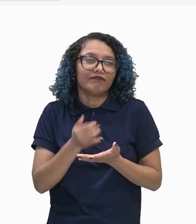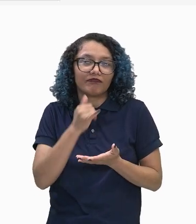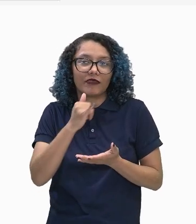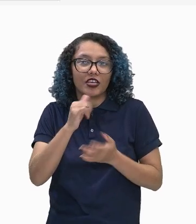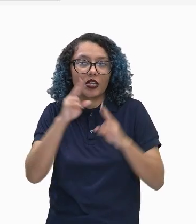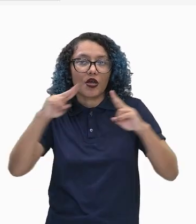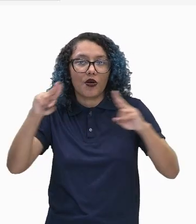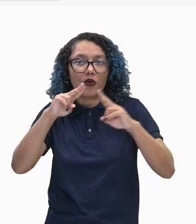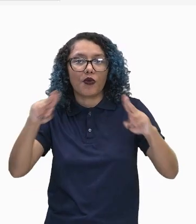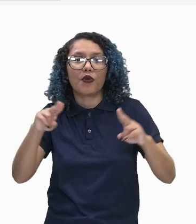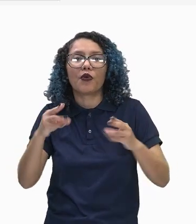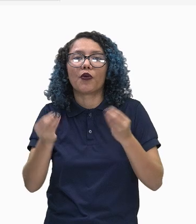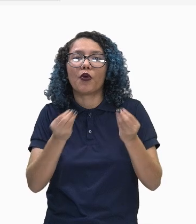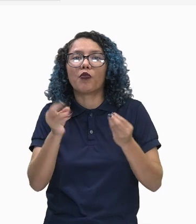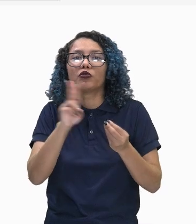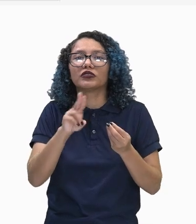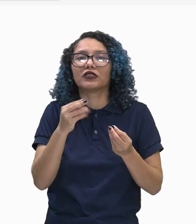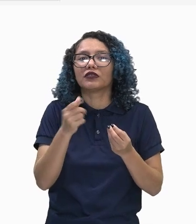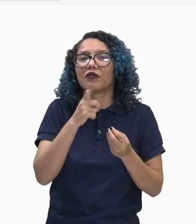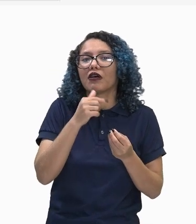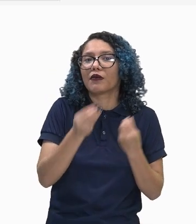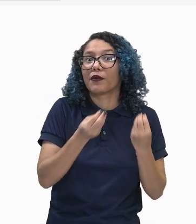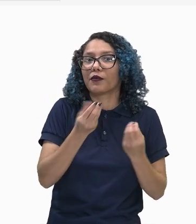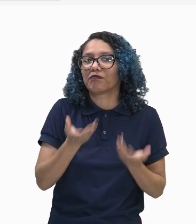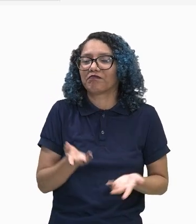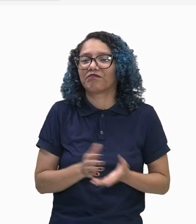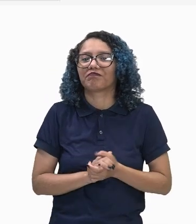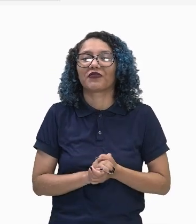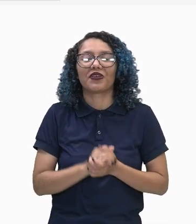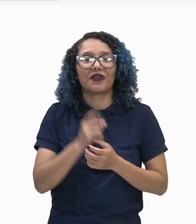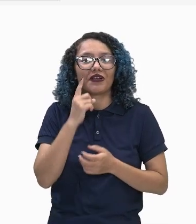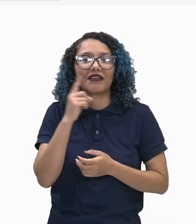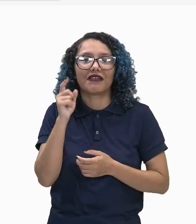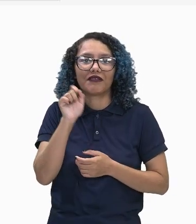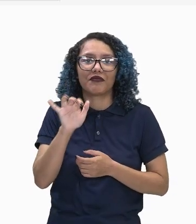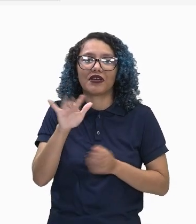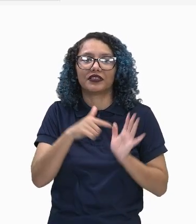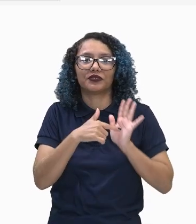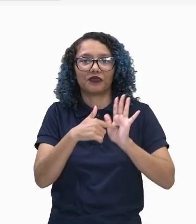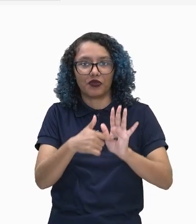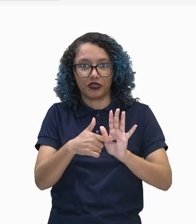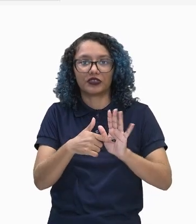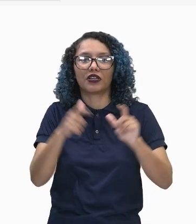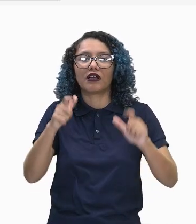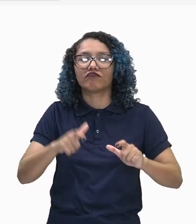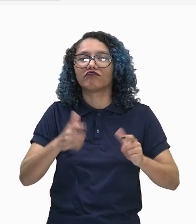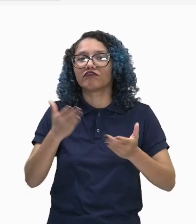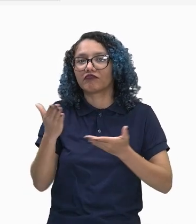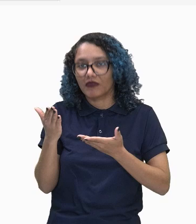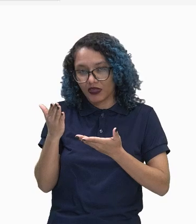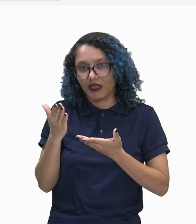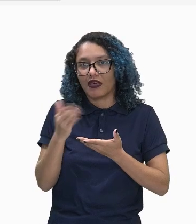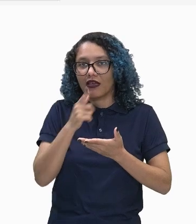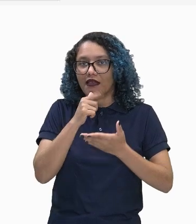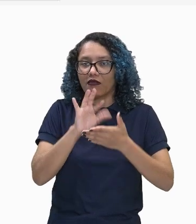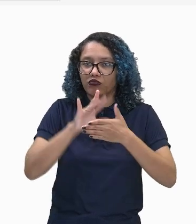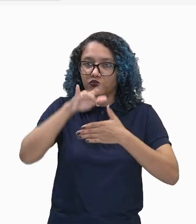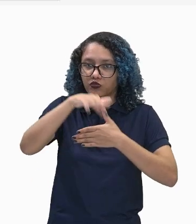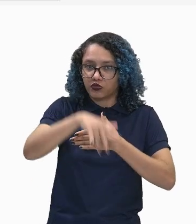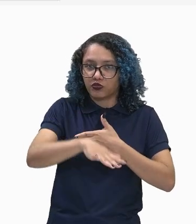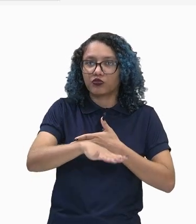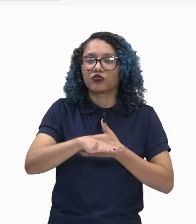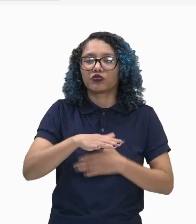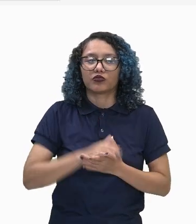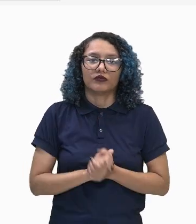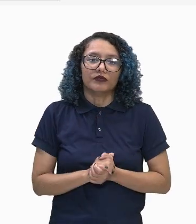a partir da água? Então, você está vendo na imagem que nós temos aí uma hidrelétrica, certo? E a gente vai conhecer